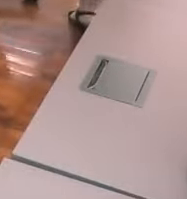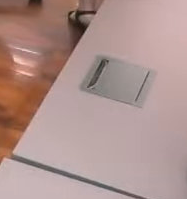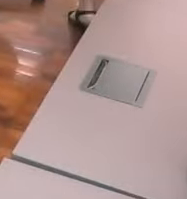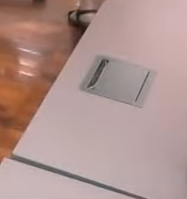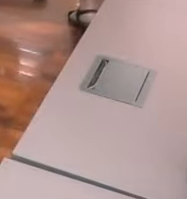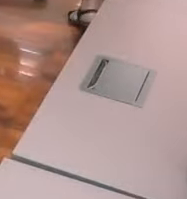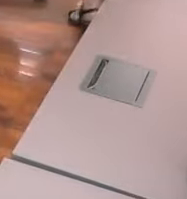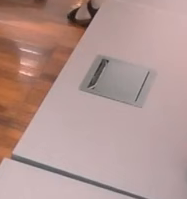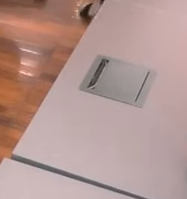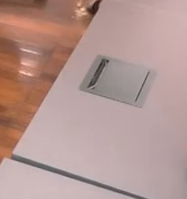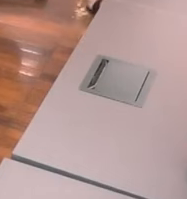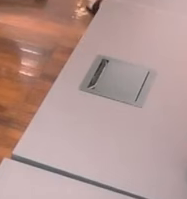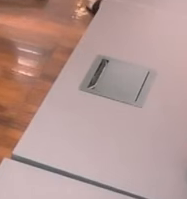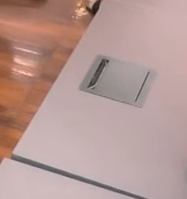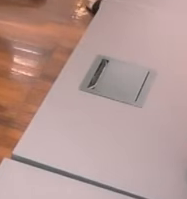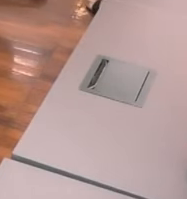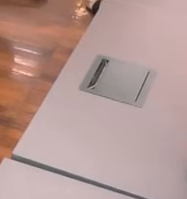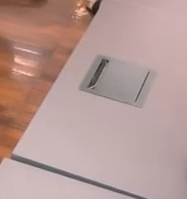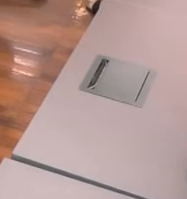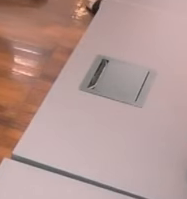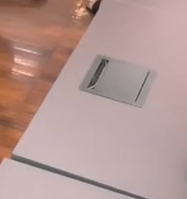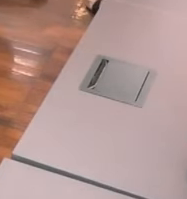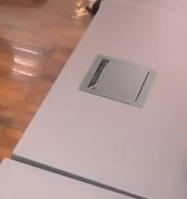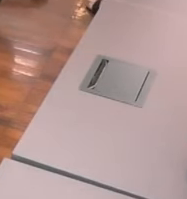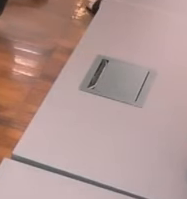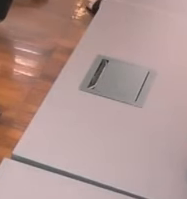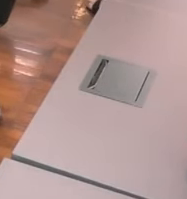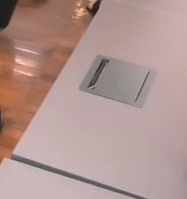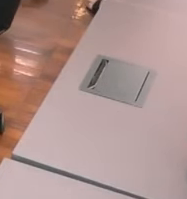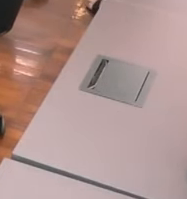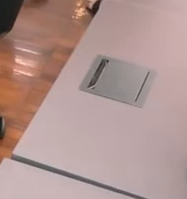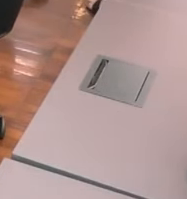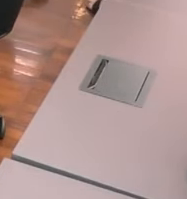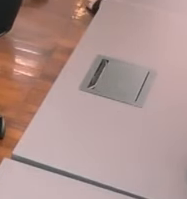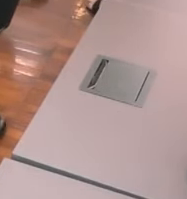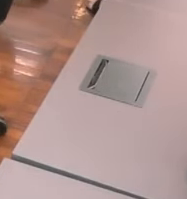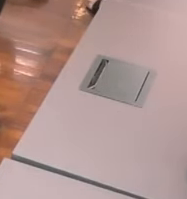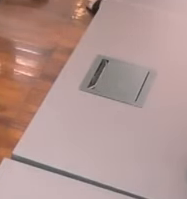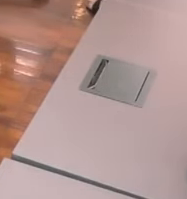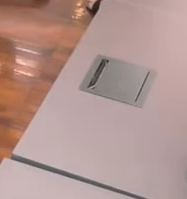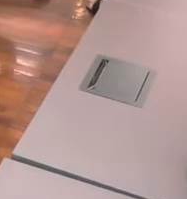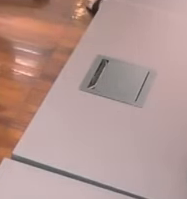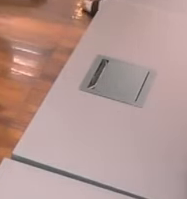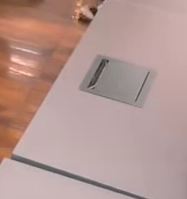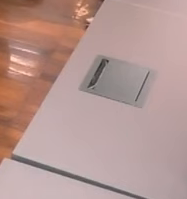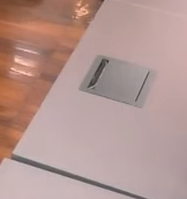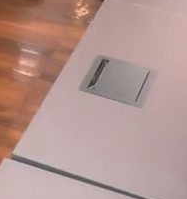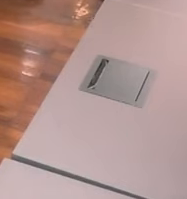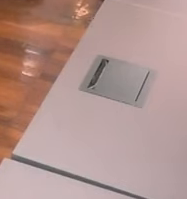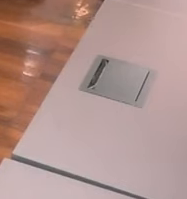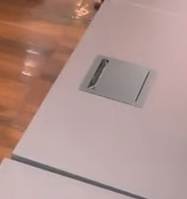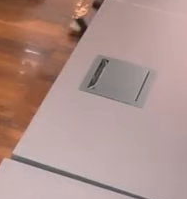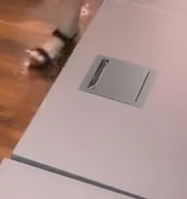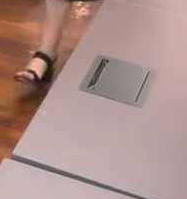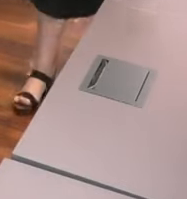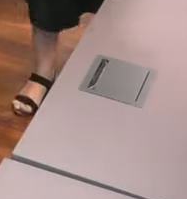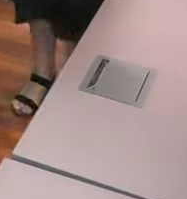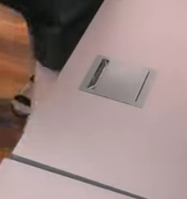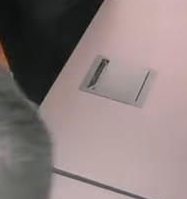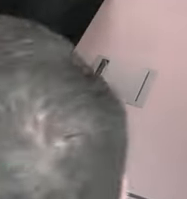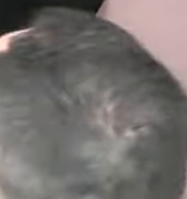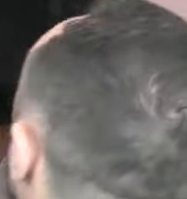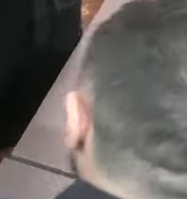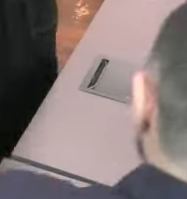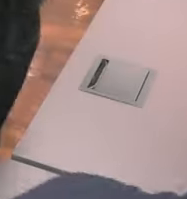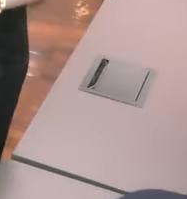CPI, meu irmão, deputado Guilherme Delaroli, deputado Dionísio Lins, deputado Brazão, deputado Valdo